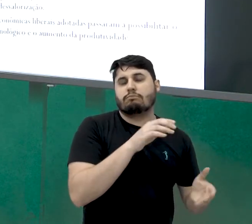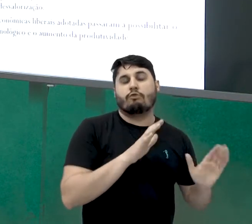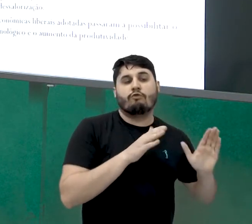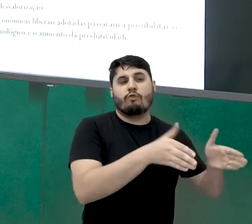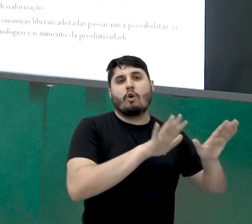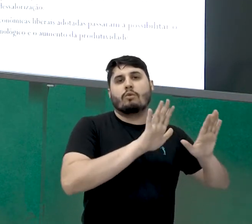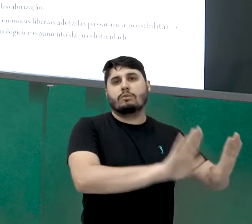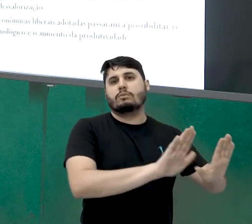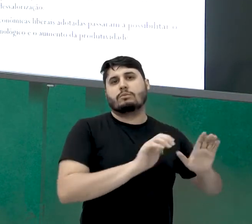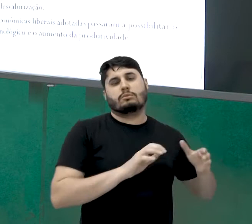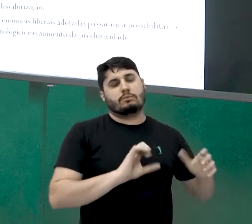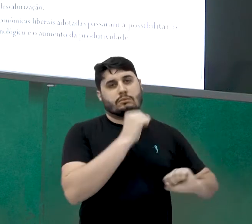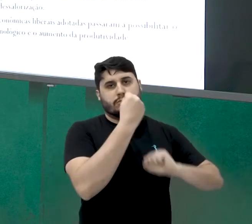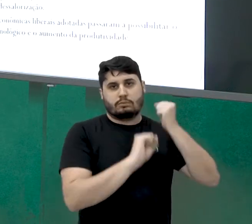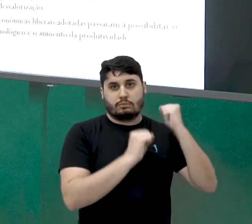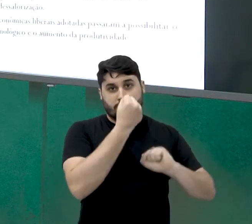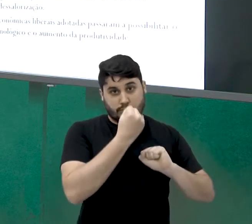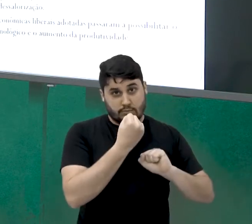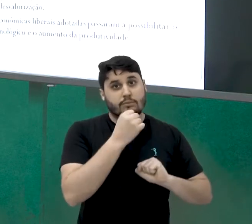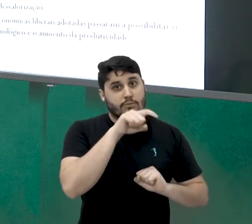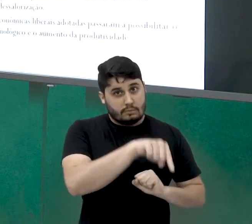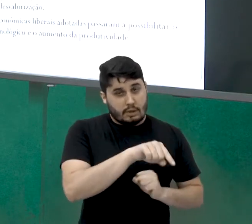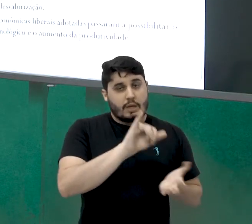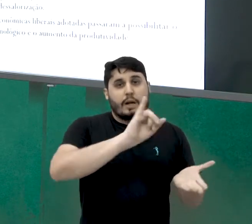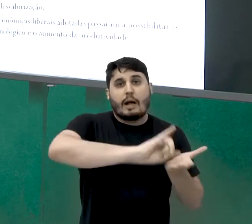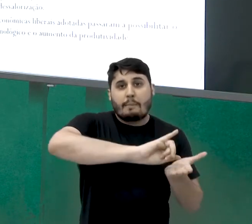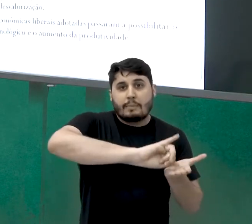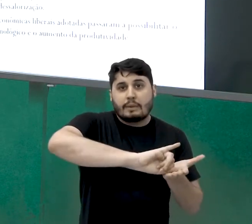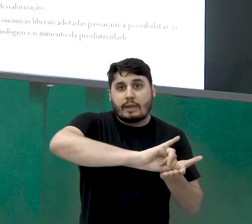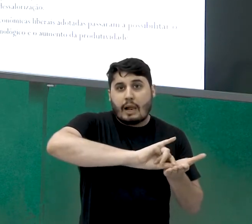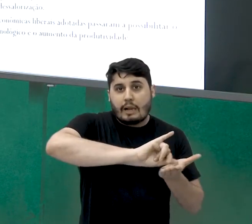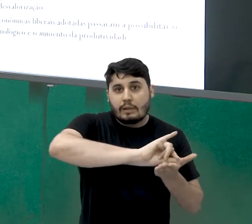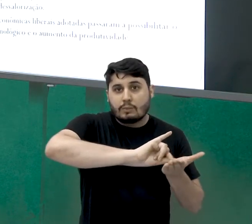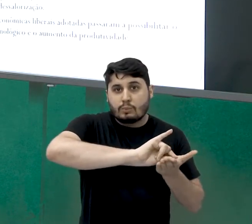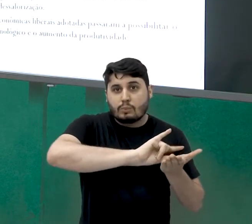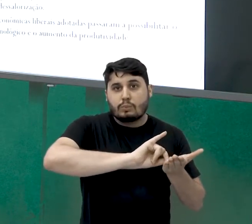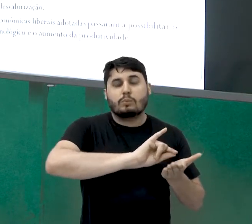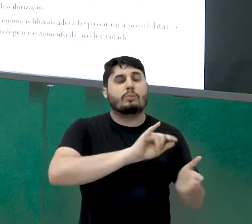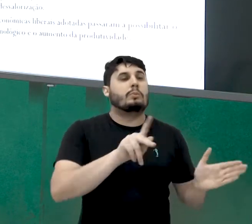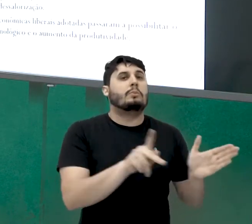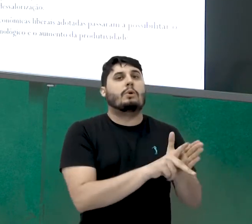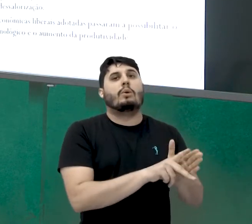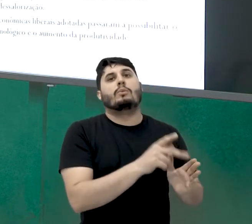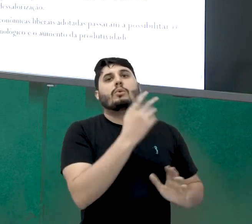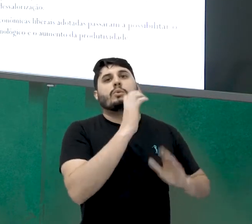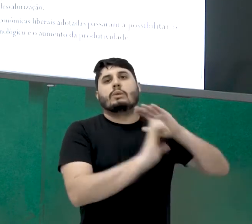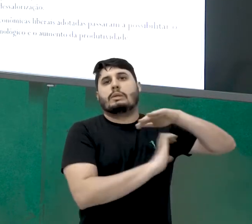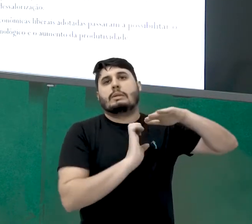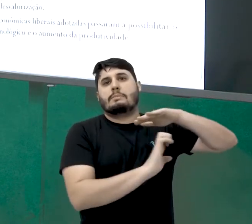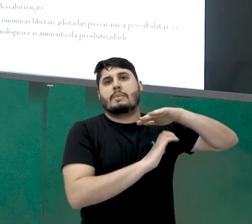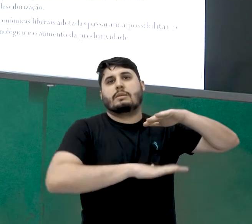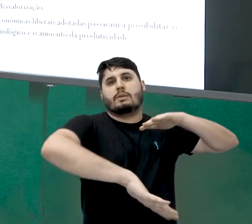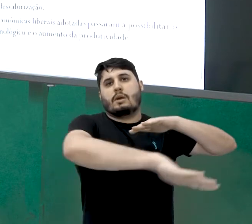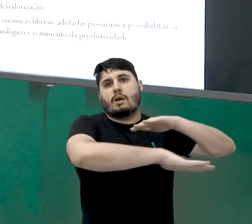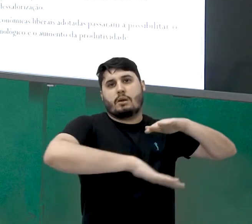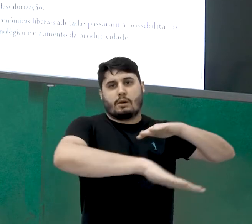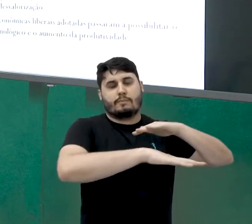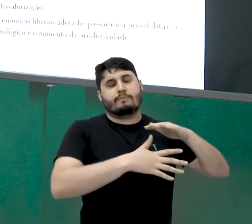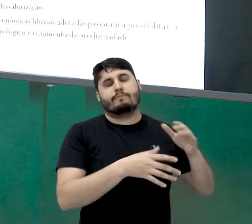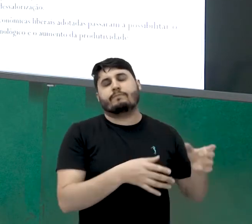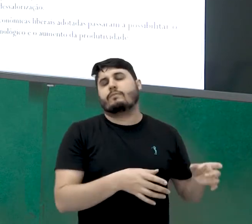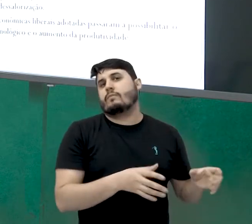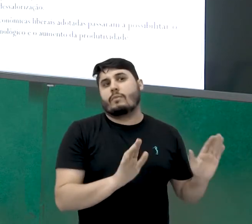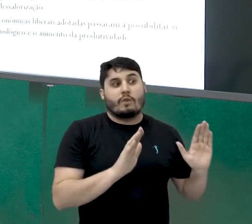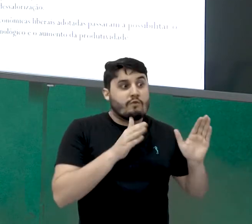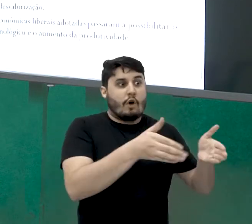e principalmente o capitalismo industrial passa a reinar quase que sozinho dentro das atividades produtivas e econômicas. As indústrias